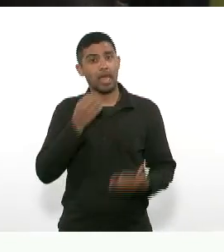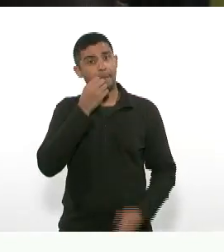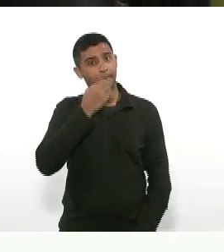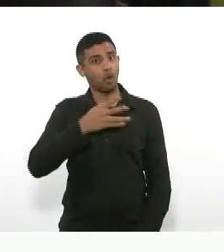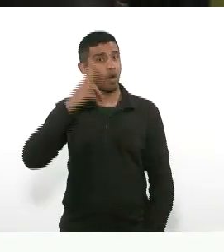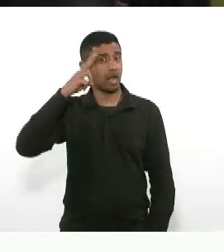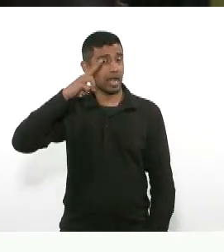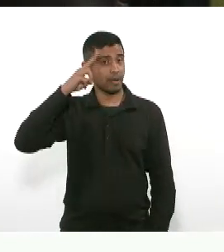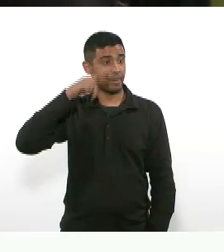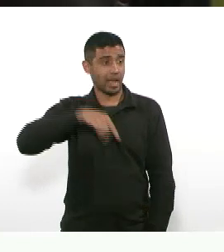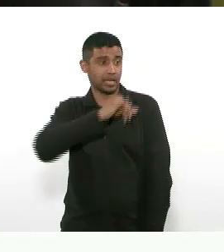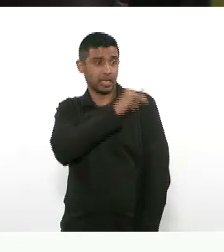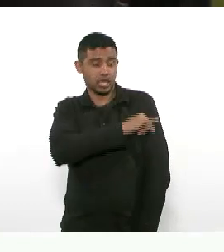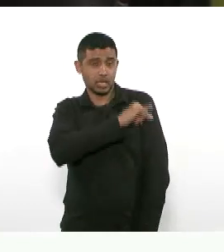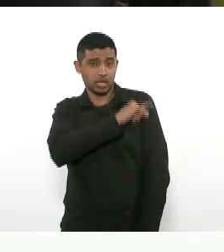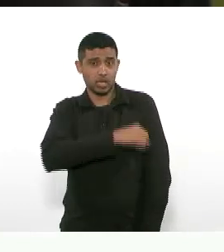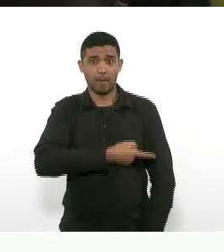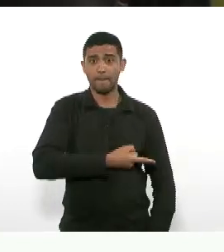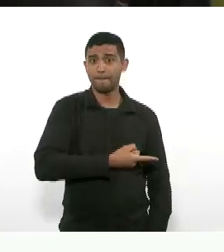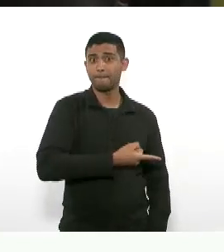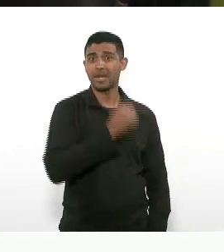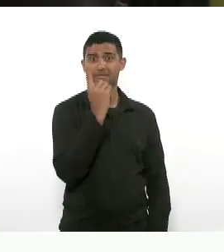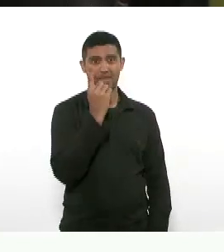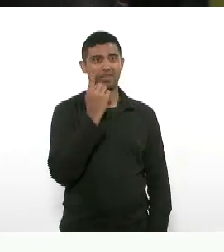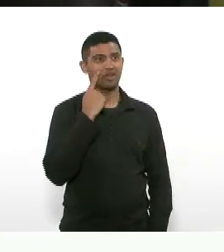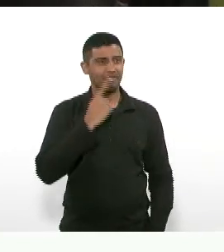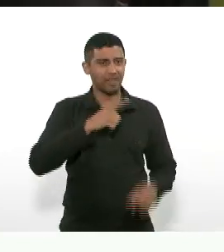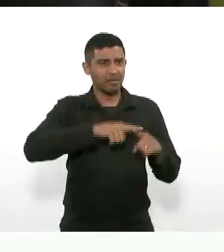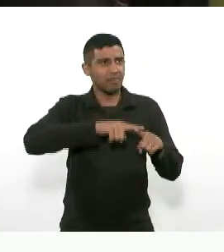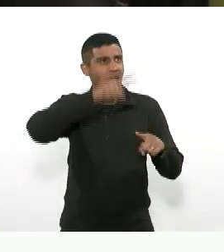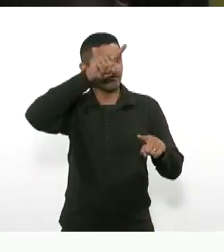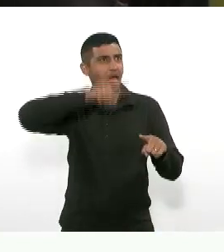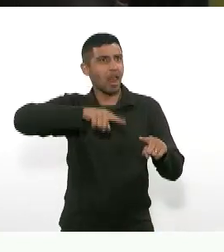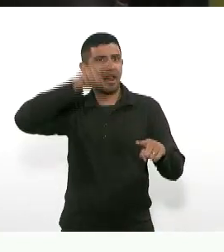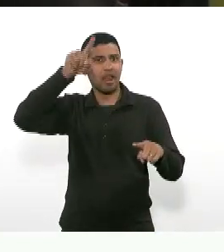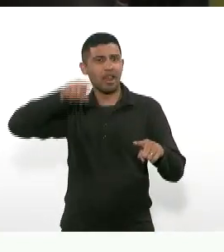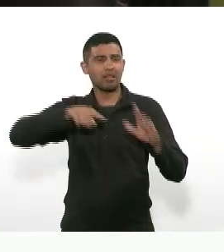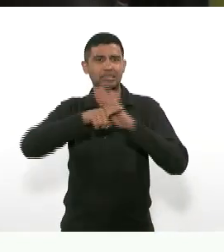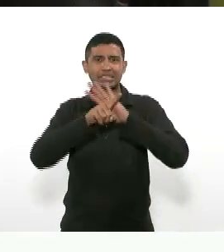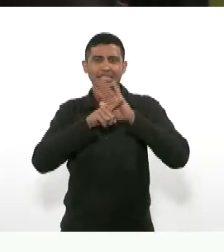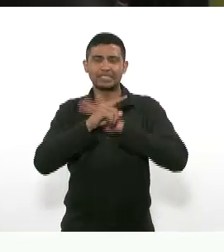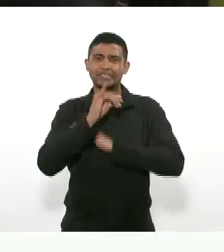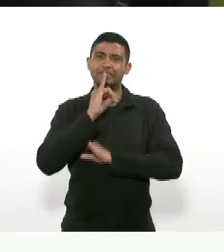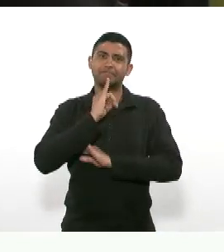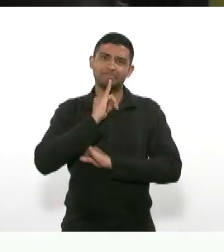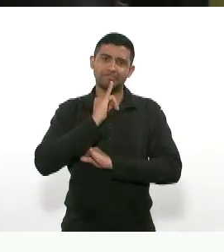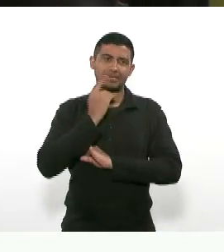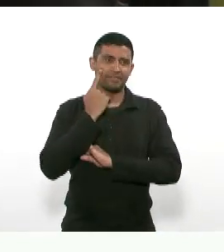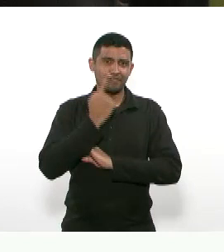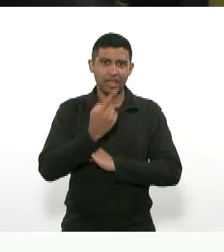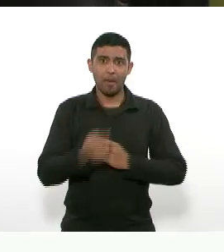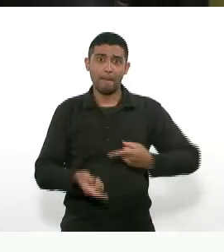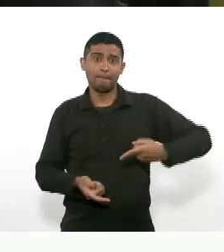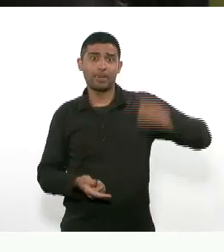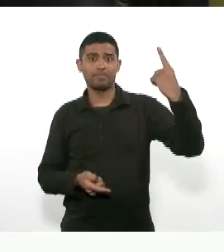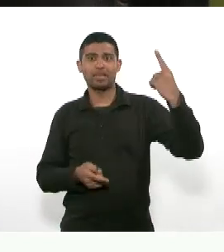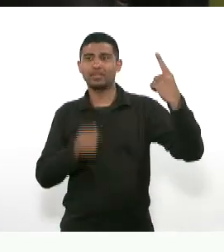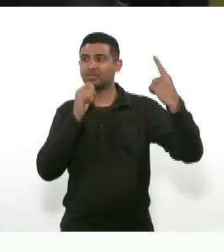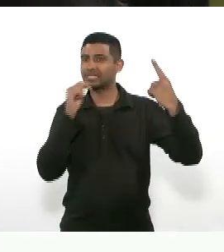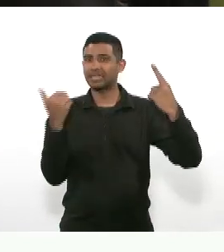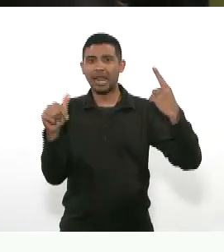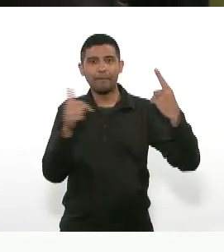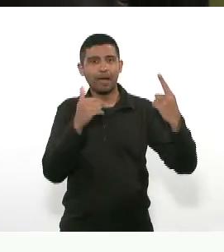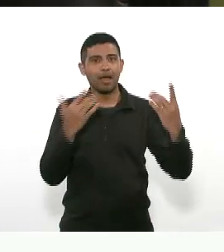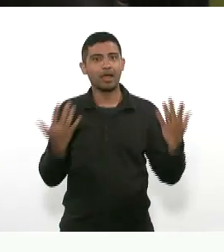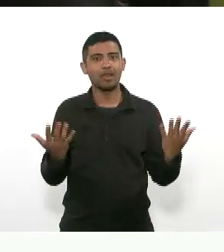é o primeiro nessa estatística lamentável do desemprego. Hoje o Estado do